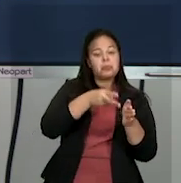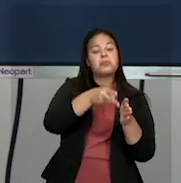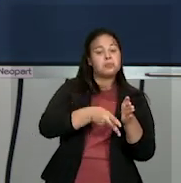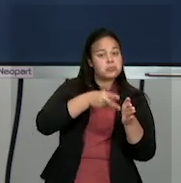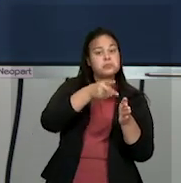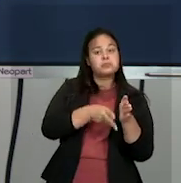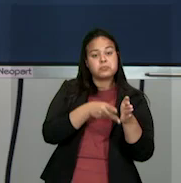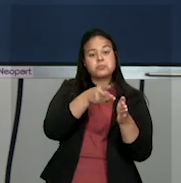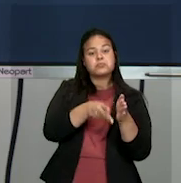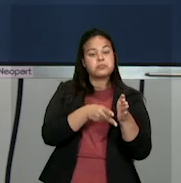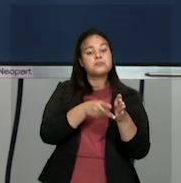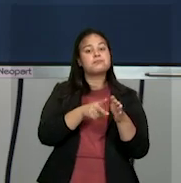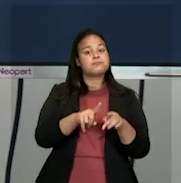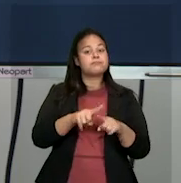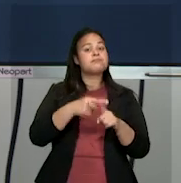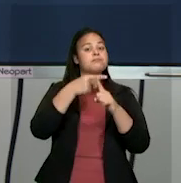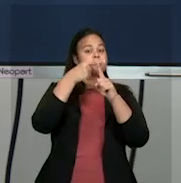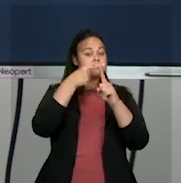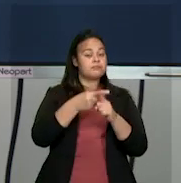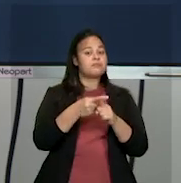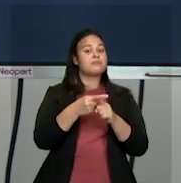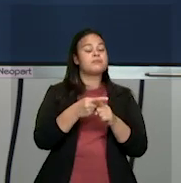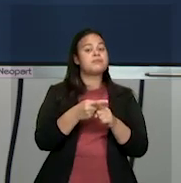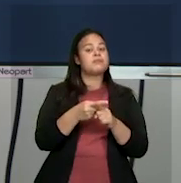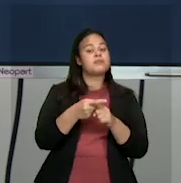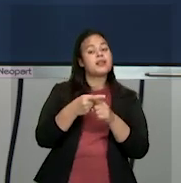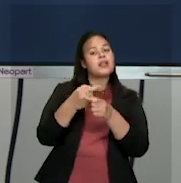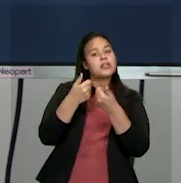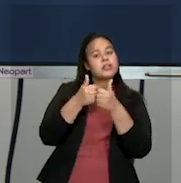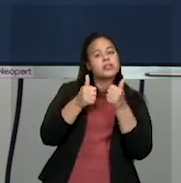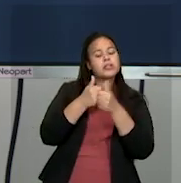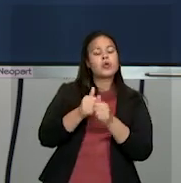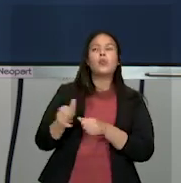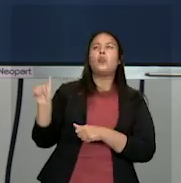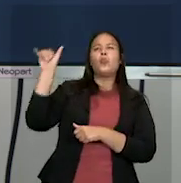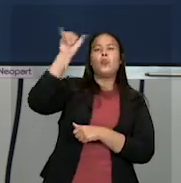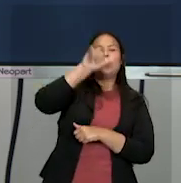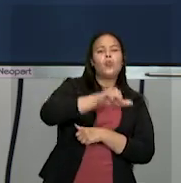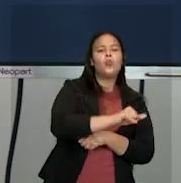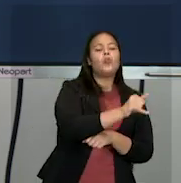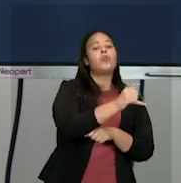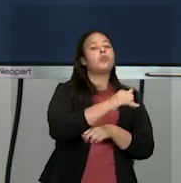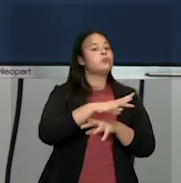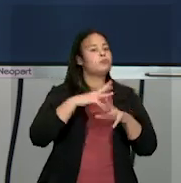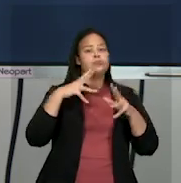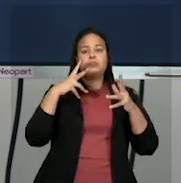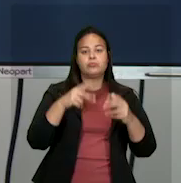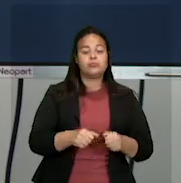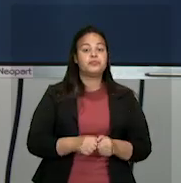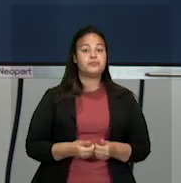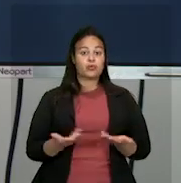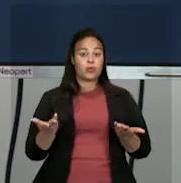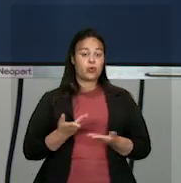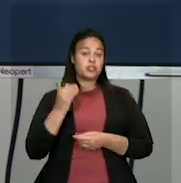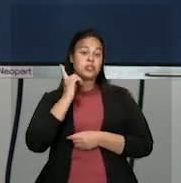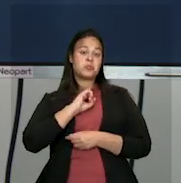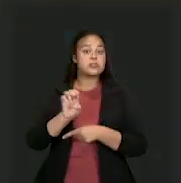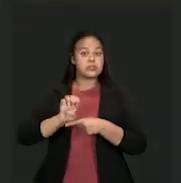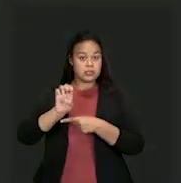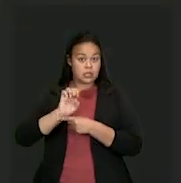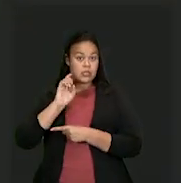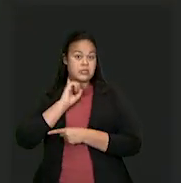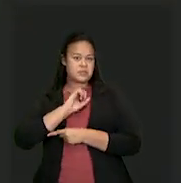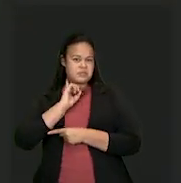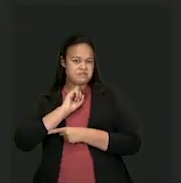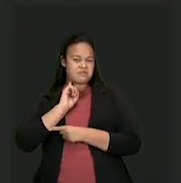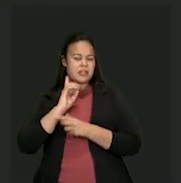linha férrea, e o transporte rodoviário, o transporte aéreo. Hoje, Minas Gerais é conhecido como um estado de